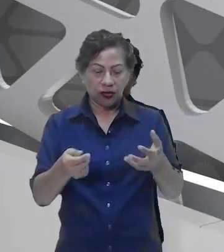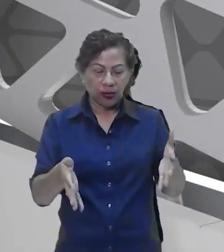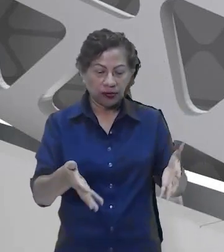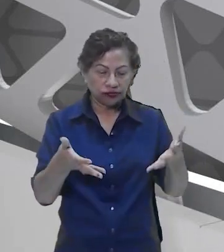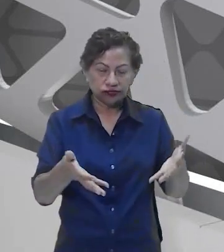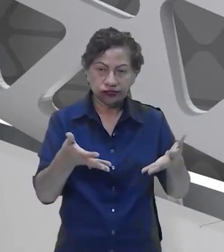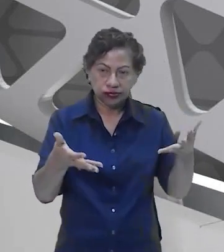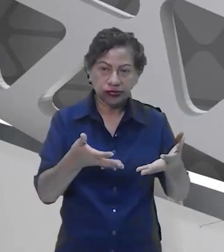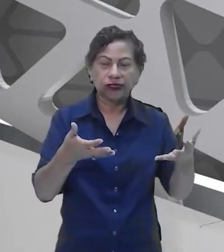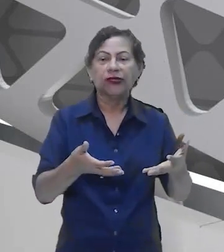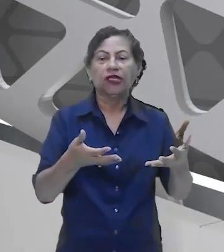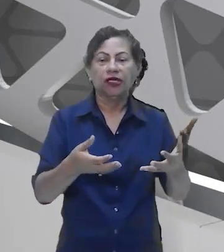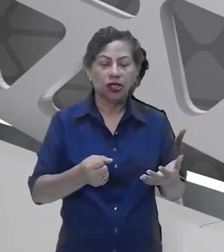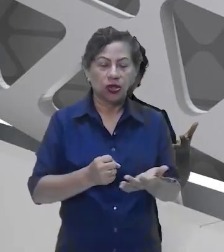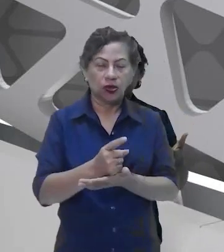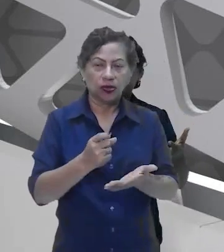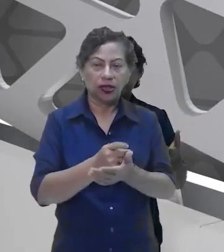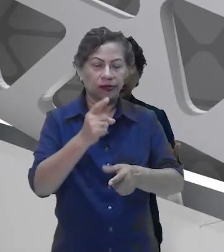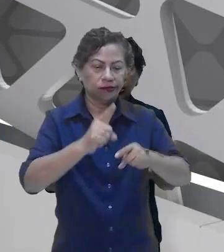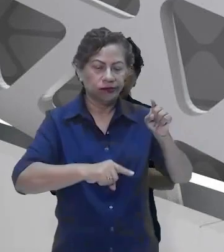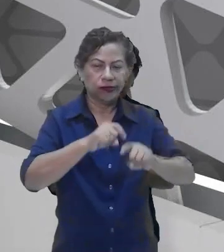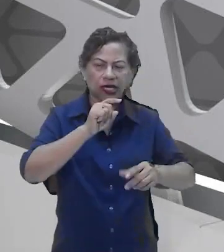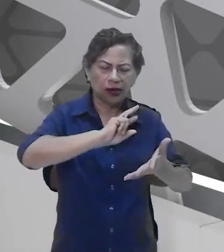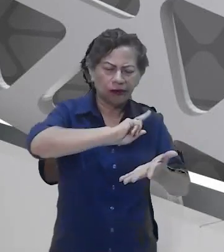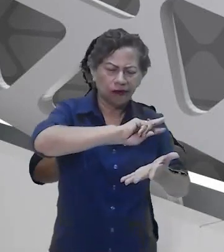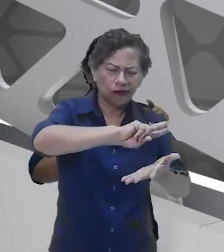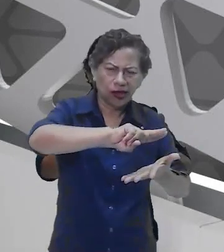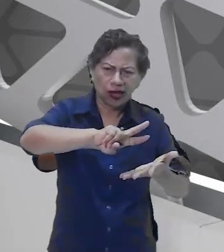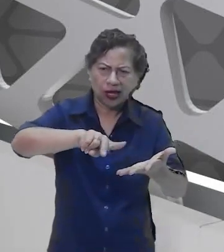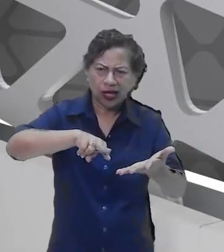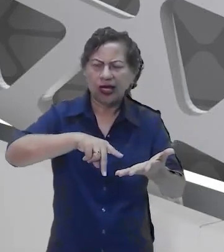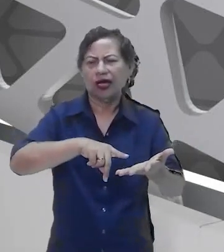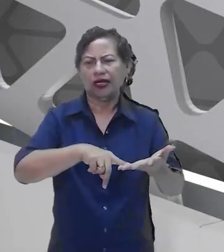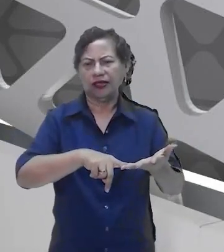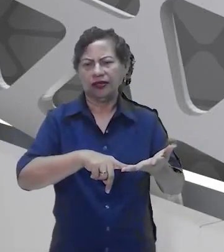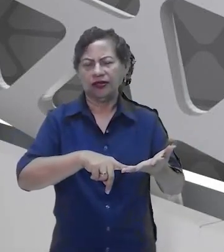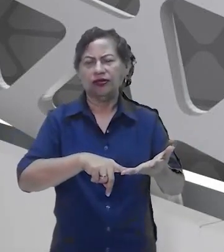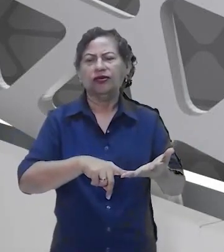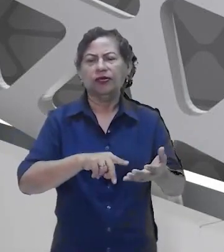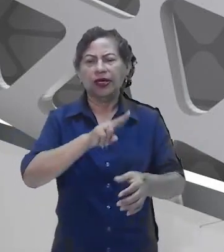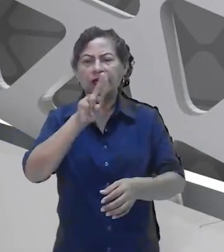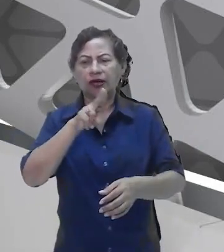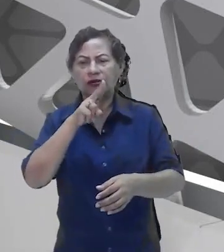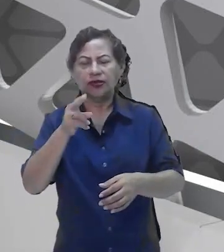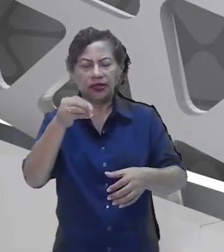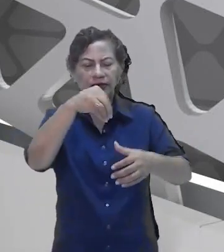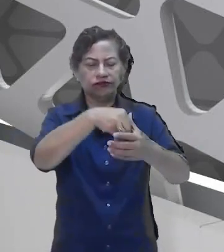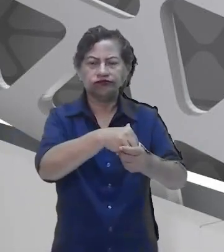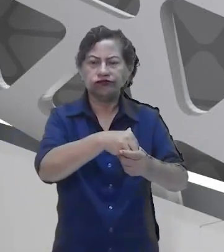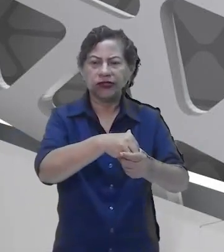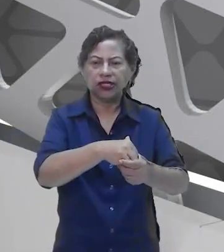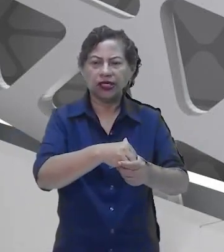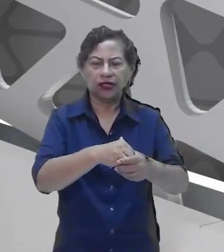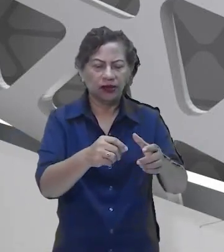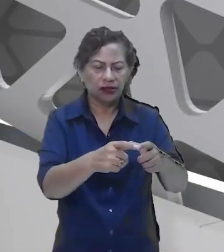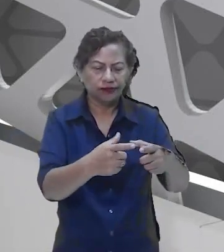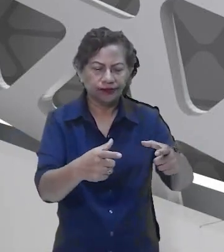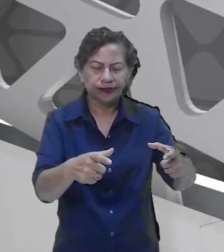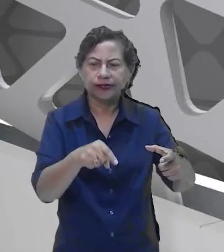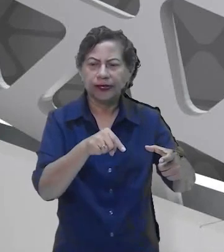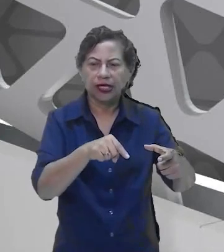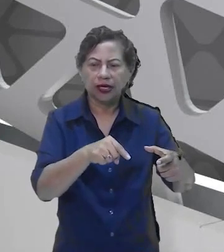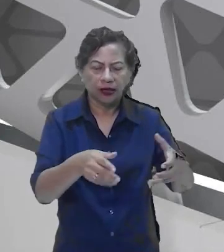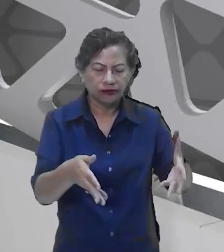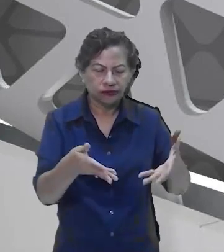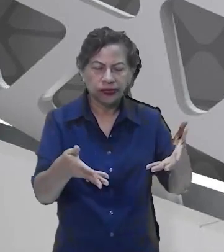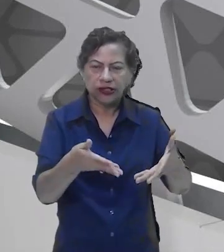sua lavoura, comprando equipamentos, insumos, pesticidas, herbicidas, e isso, obviamente, para isso ele precisa